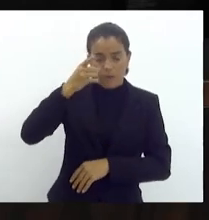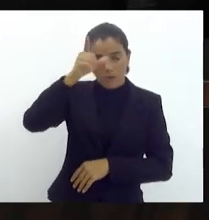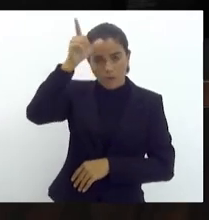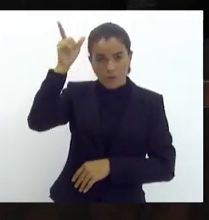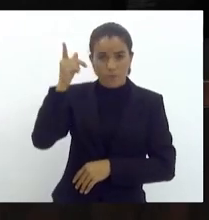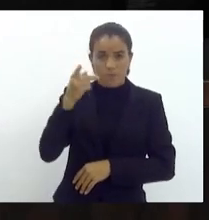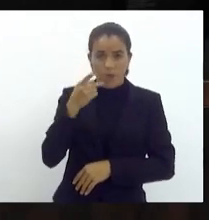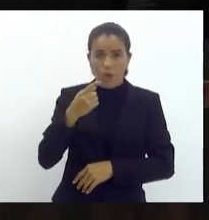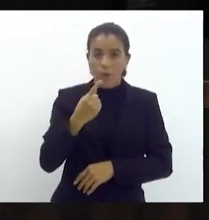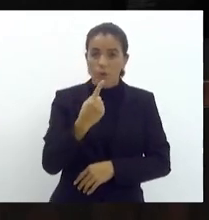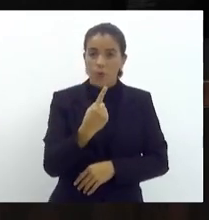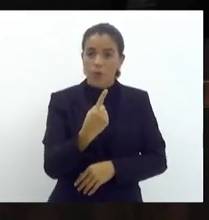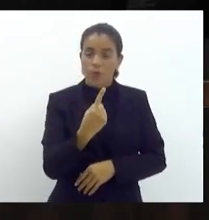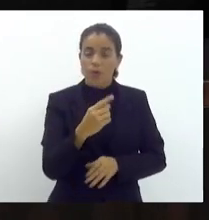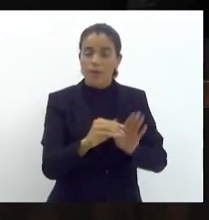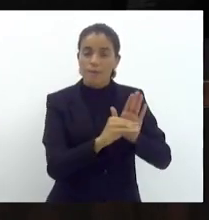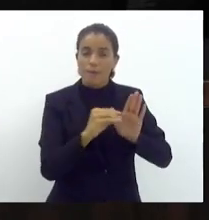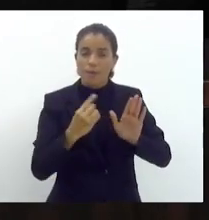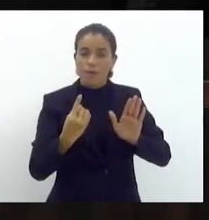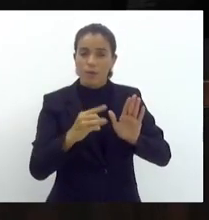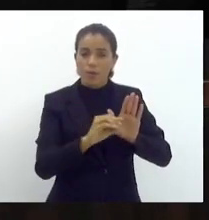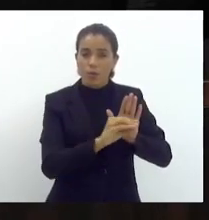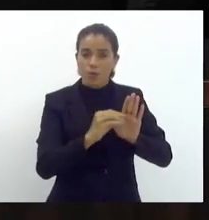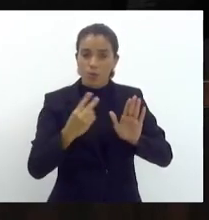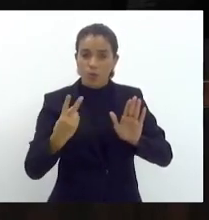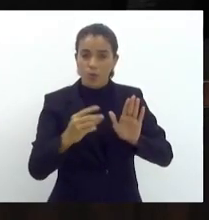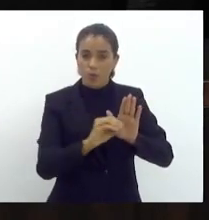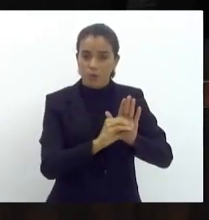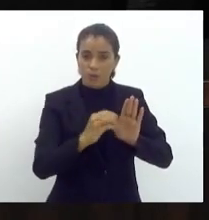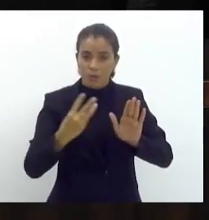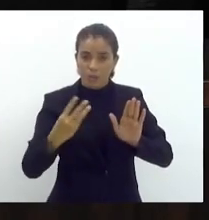emendas um dois e três e quatro